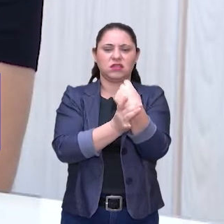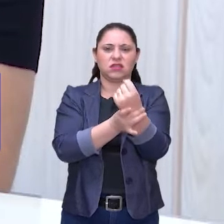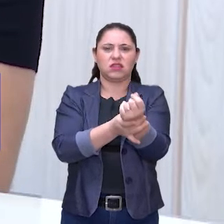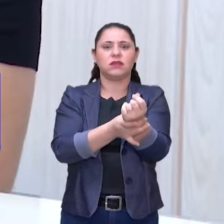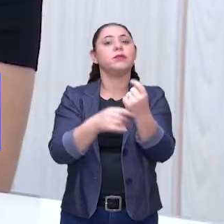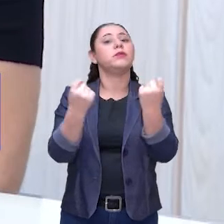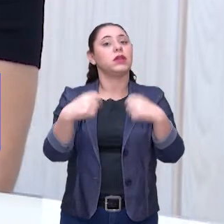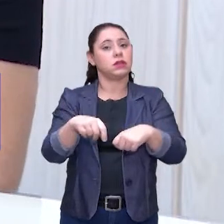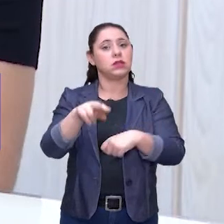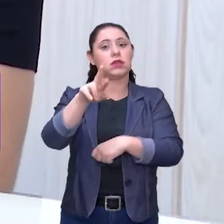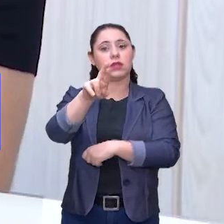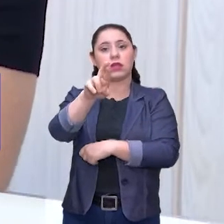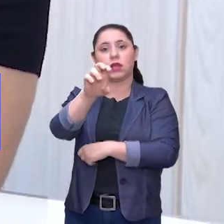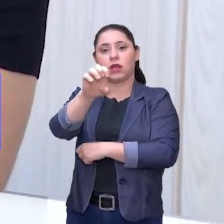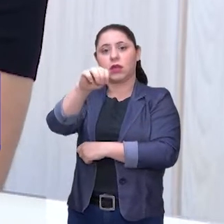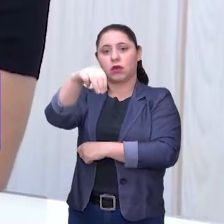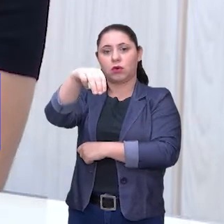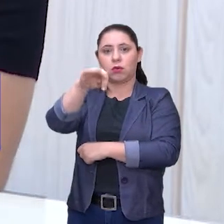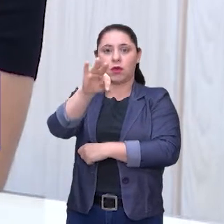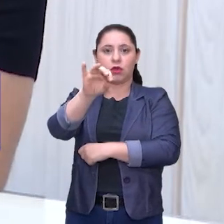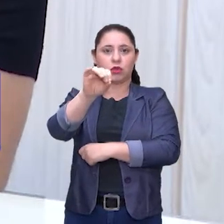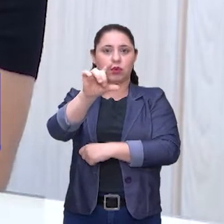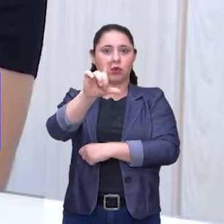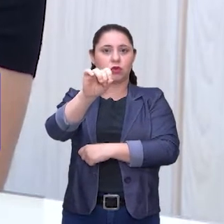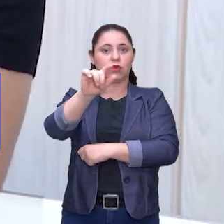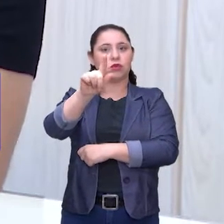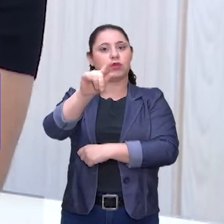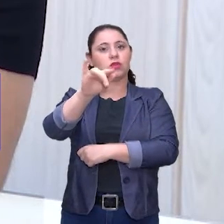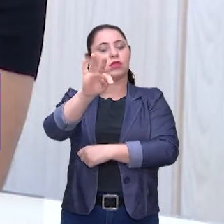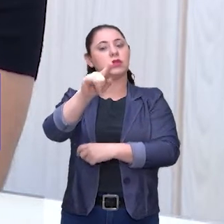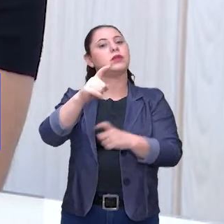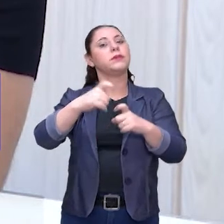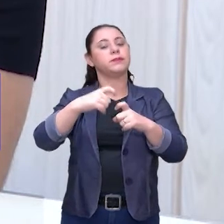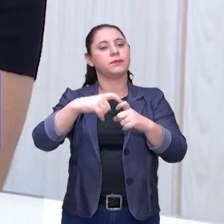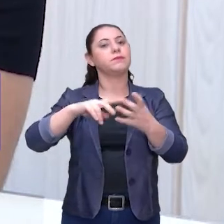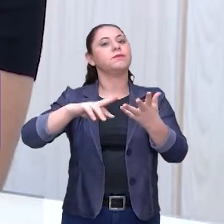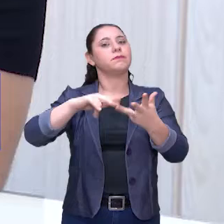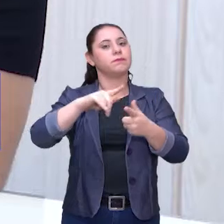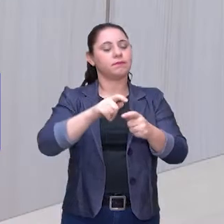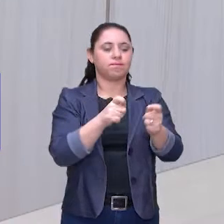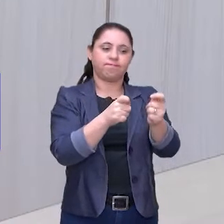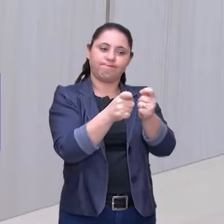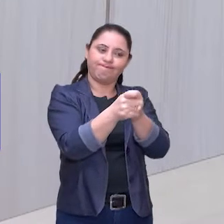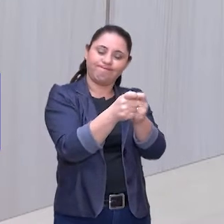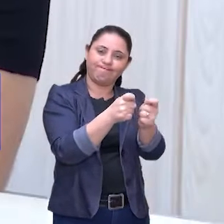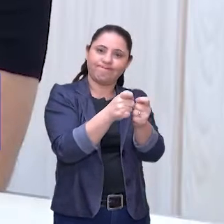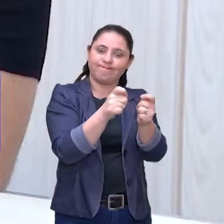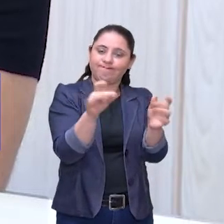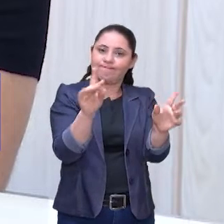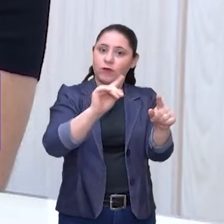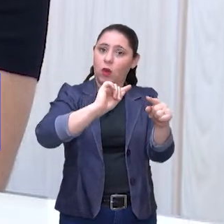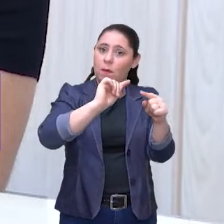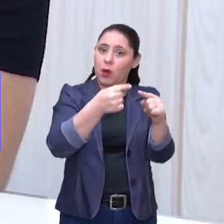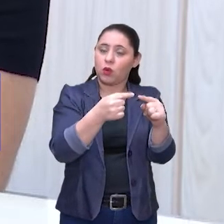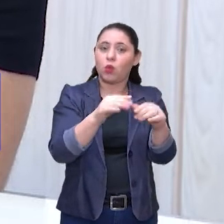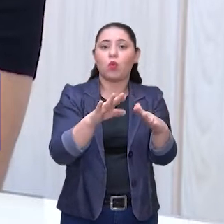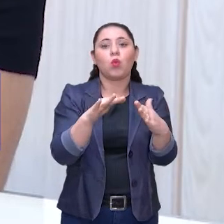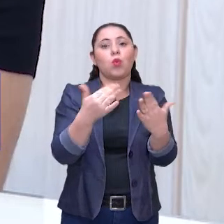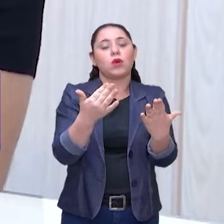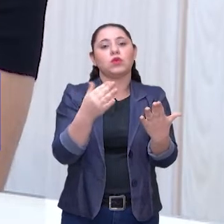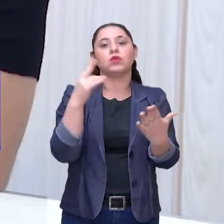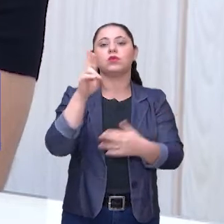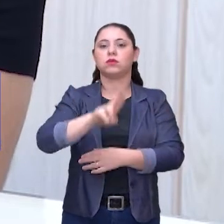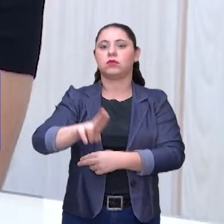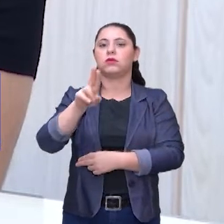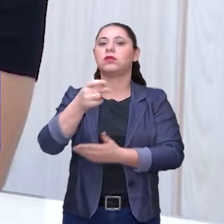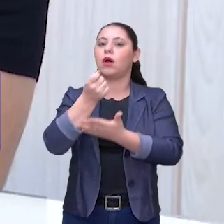pode dar inflamação nas articulações, a gente também precisa do reumatologista, entendeu? E precisa